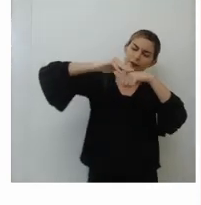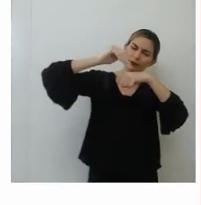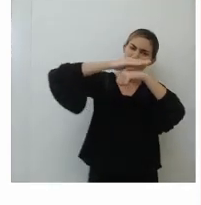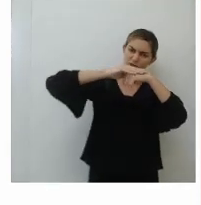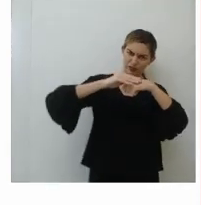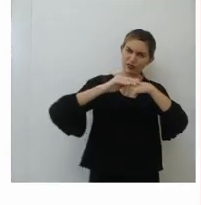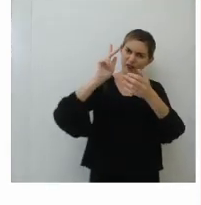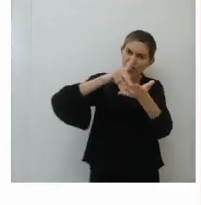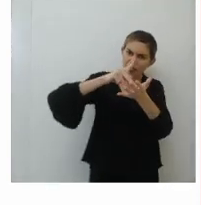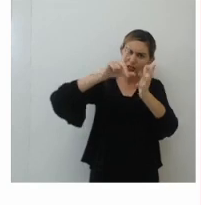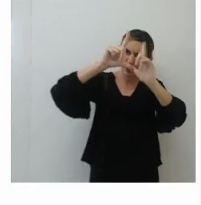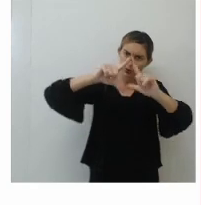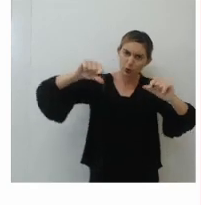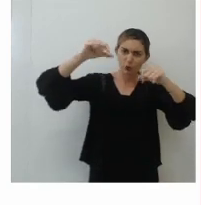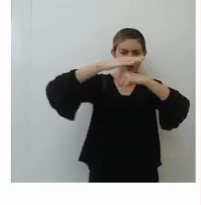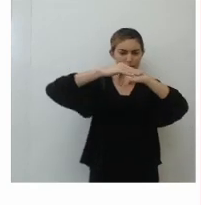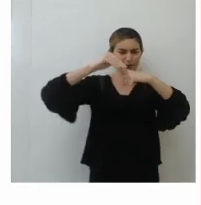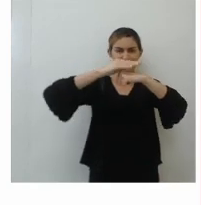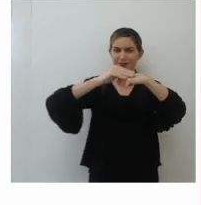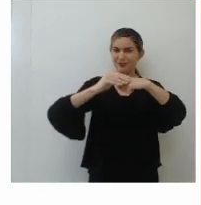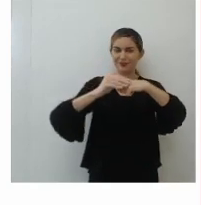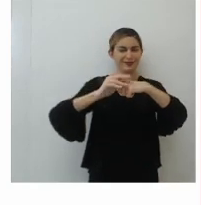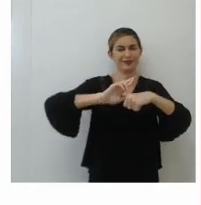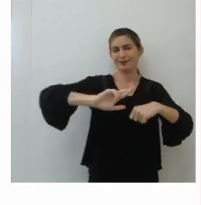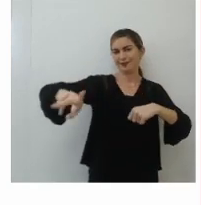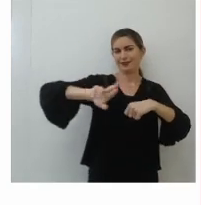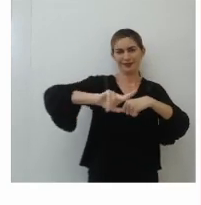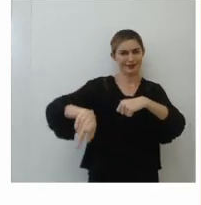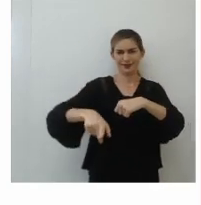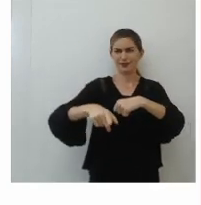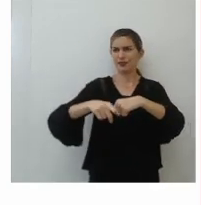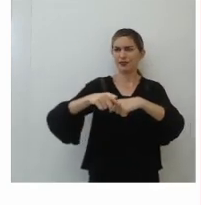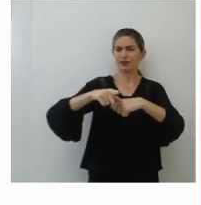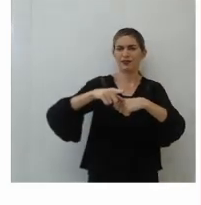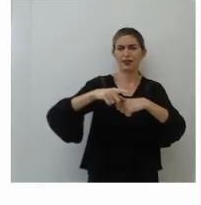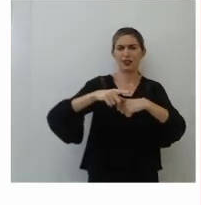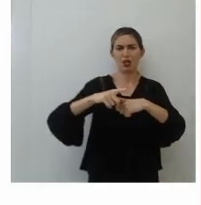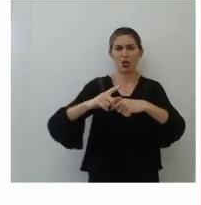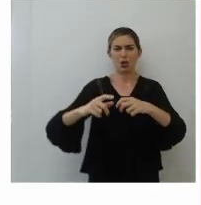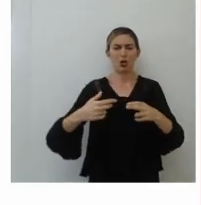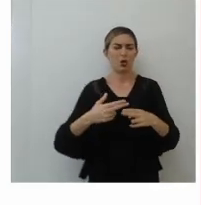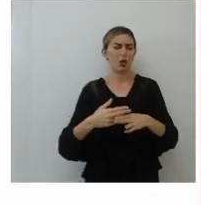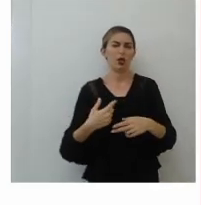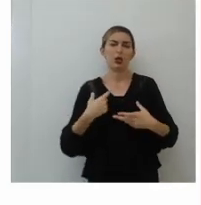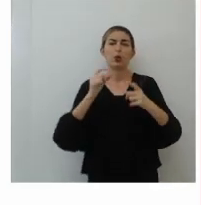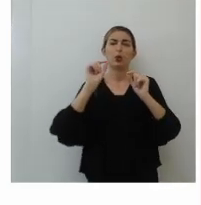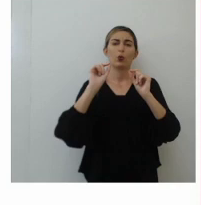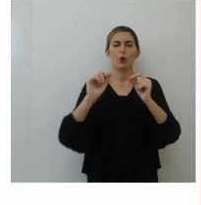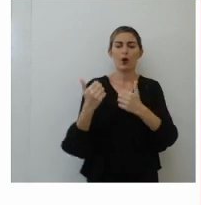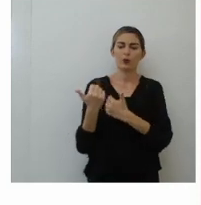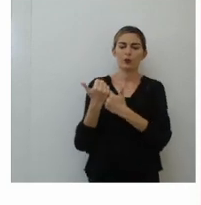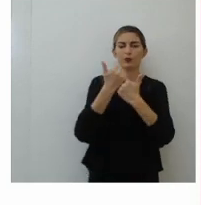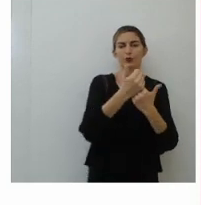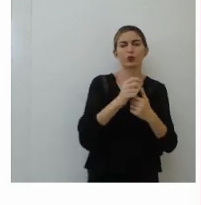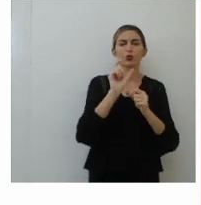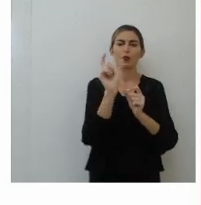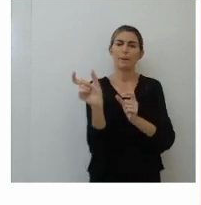um repuxo apunhala a alma. O repuxo não apunhala nada. Então é a personificação. Se liga no